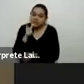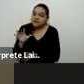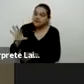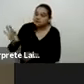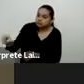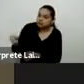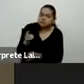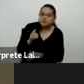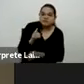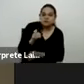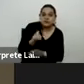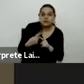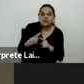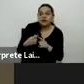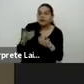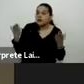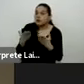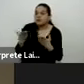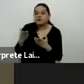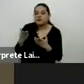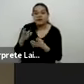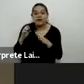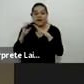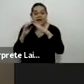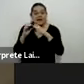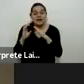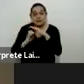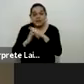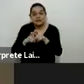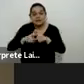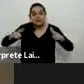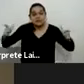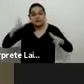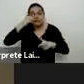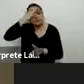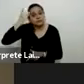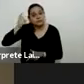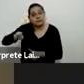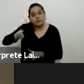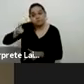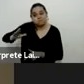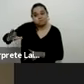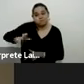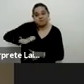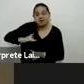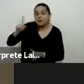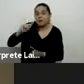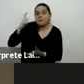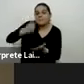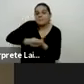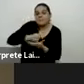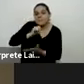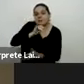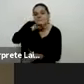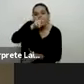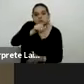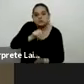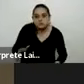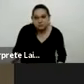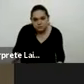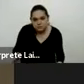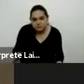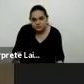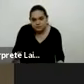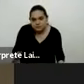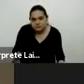crescer, né? Não abre mão, não quer pegar recursos da conta única